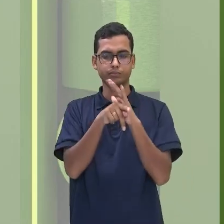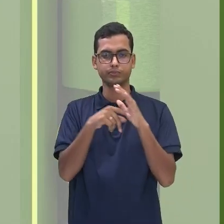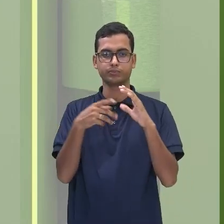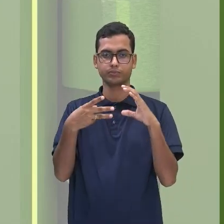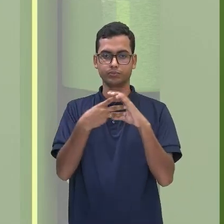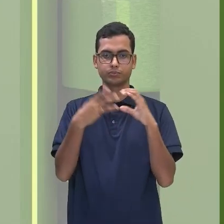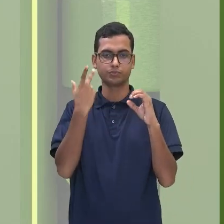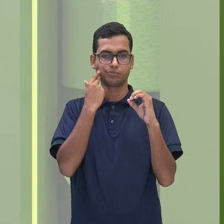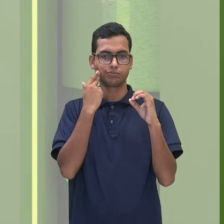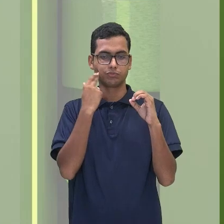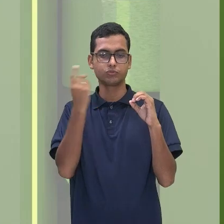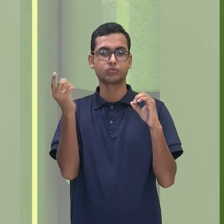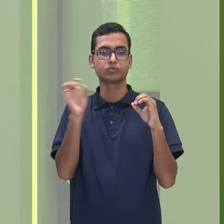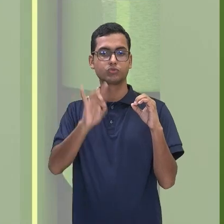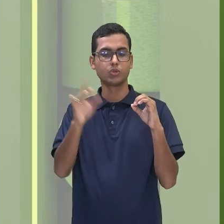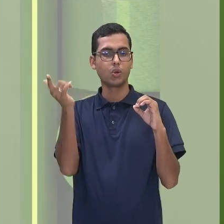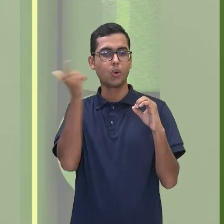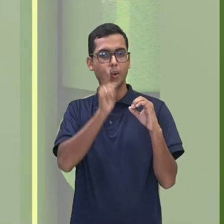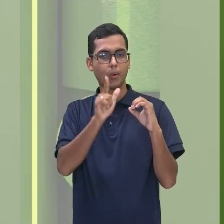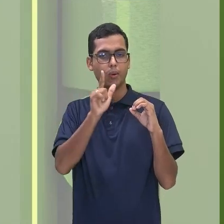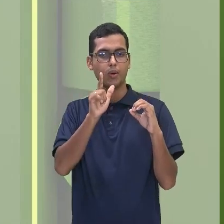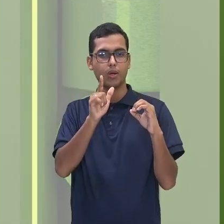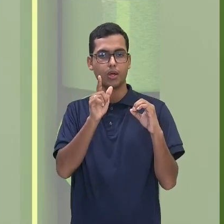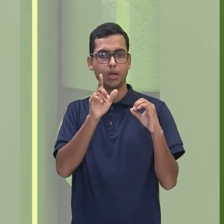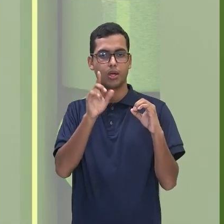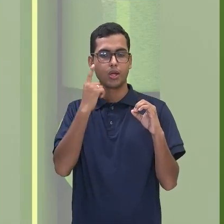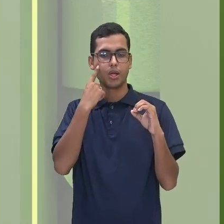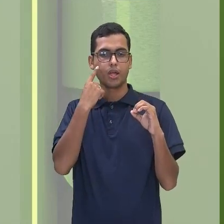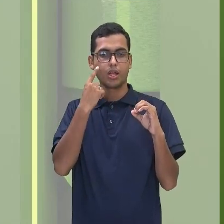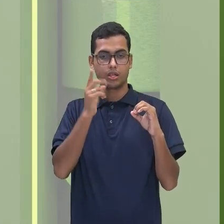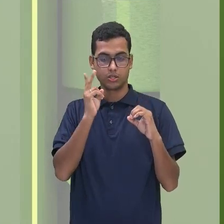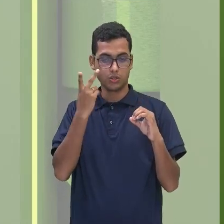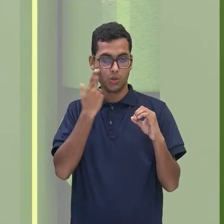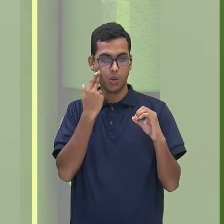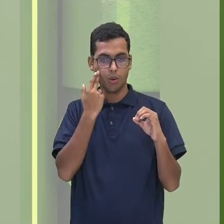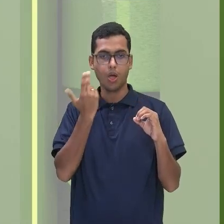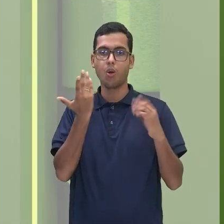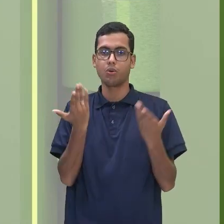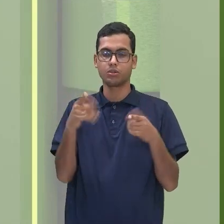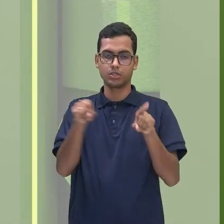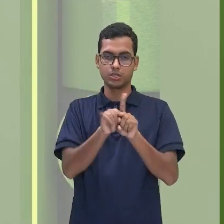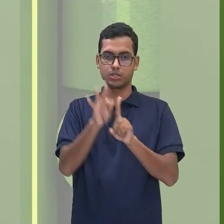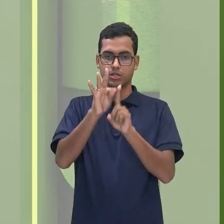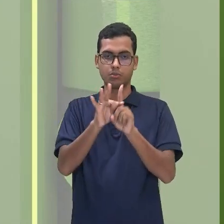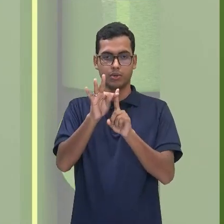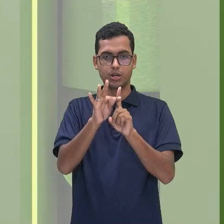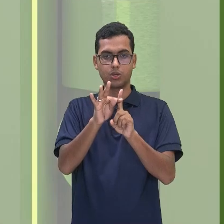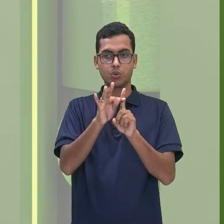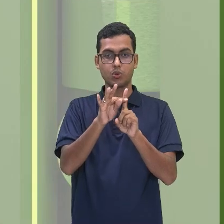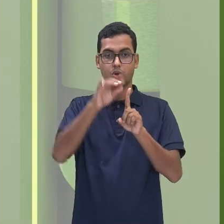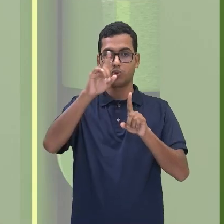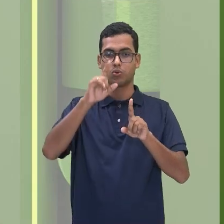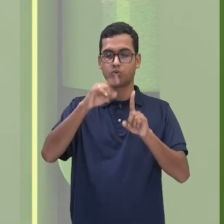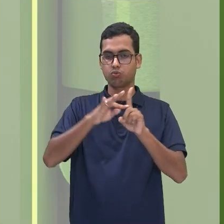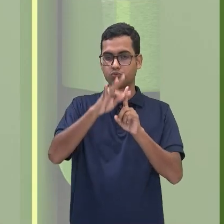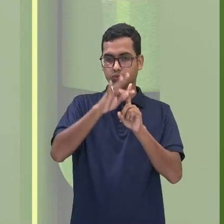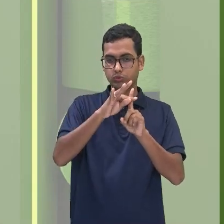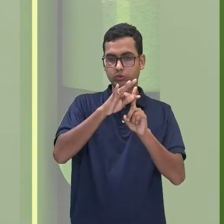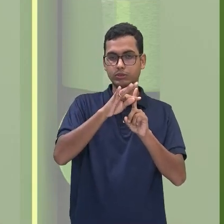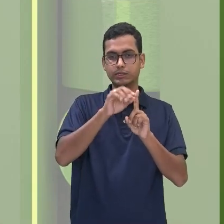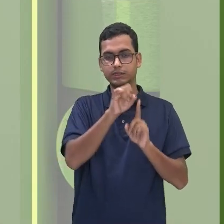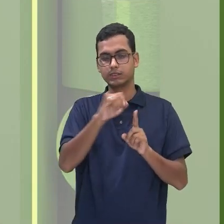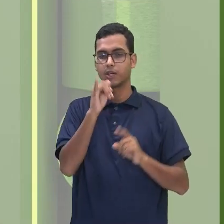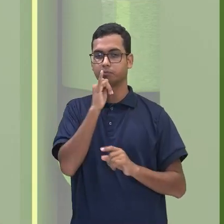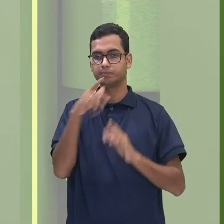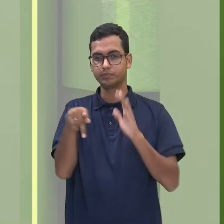funcionam numa determinada temperatura. Ou seja, quando ocorre uma variação de temperatura, um aumento brusco, essa